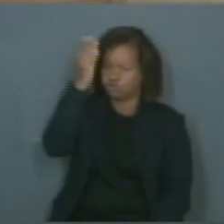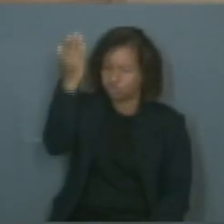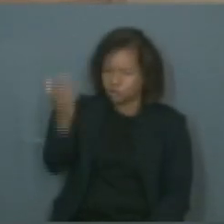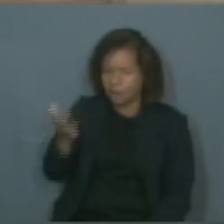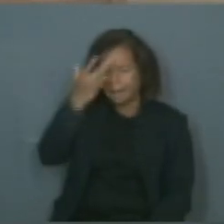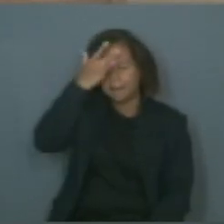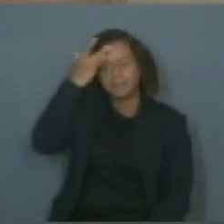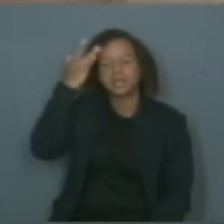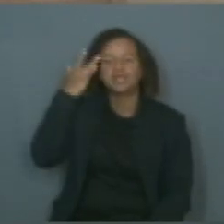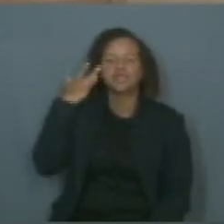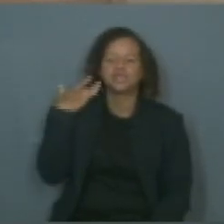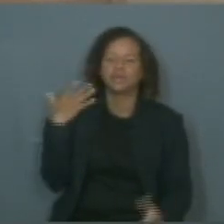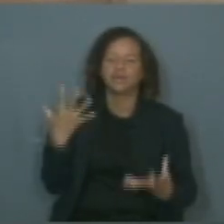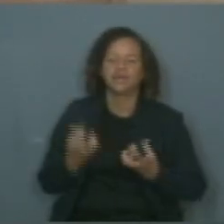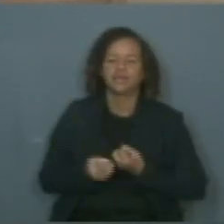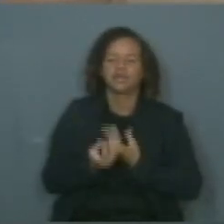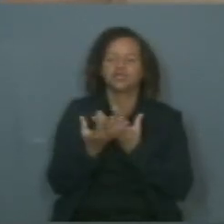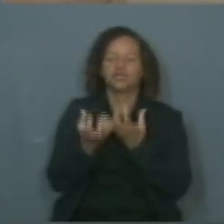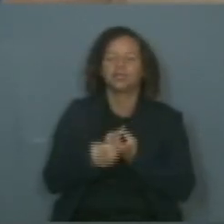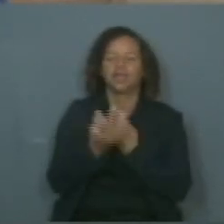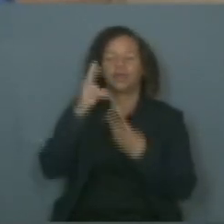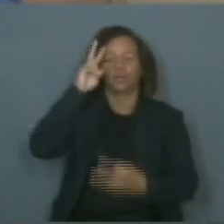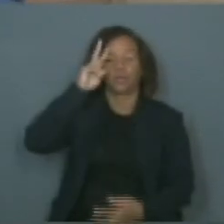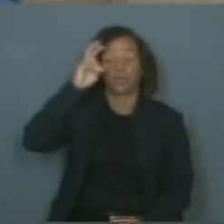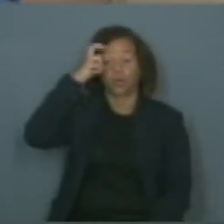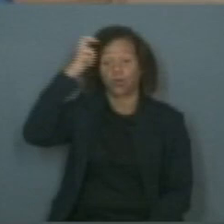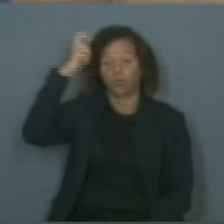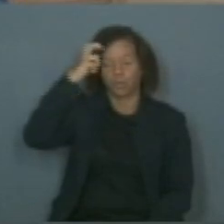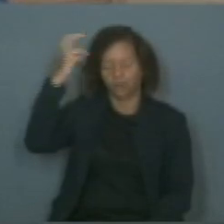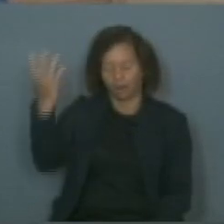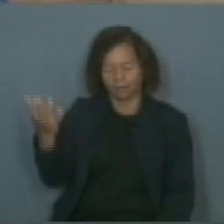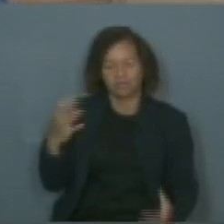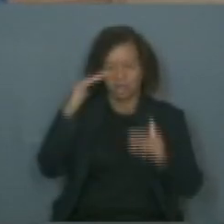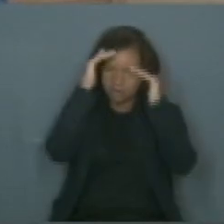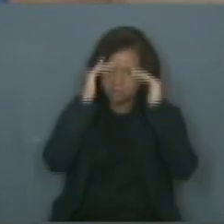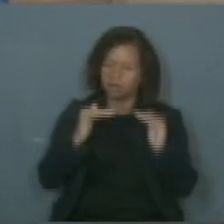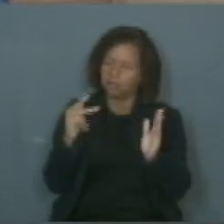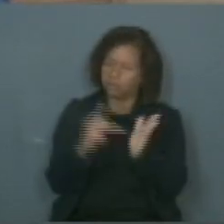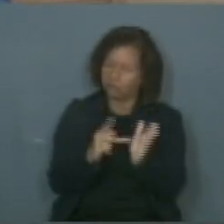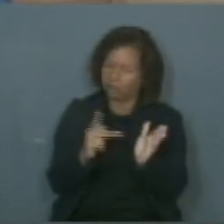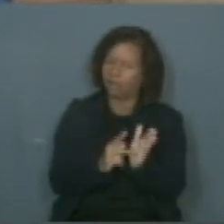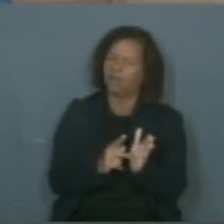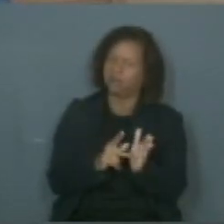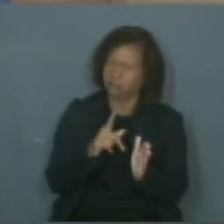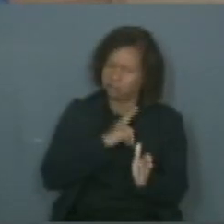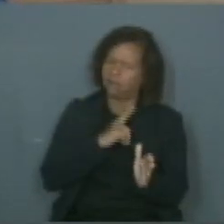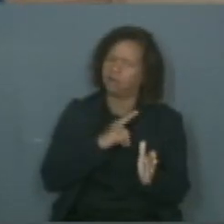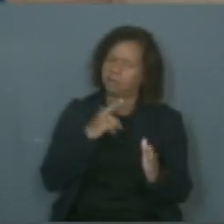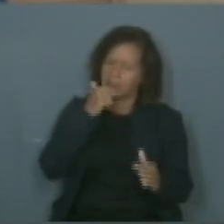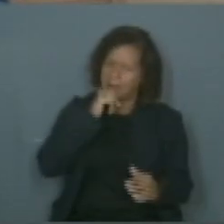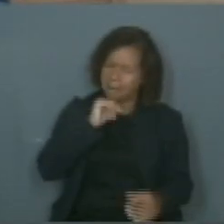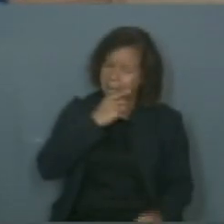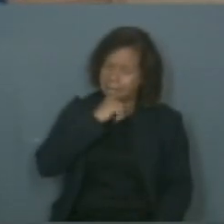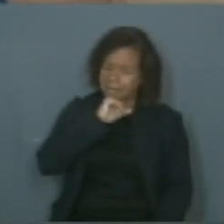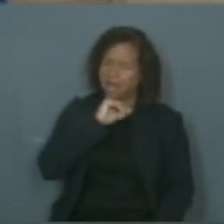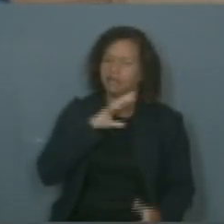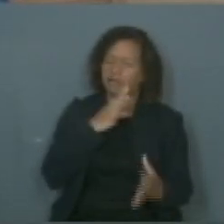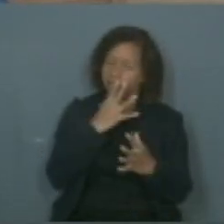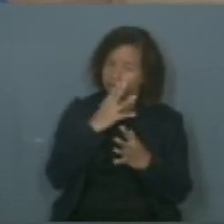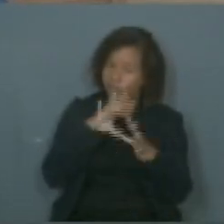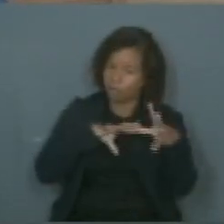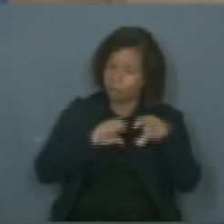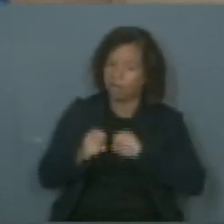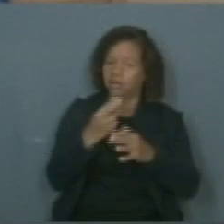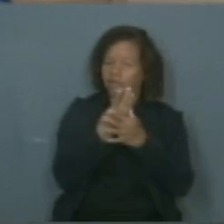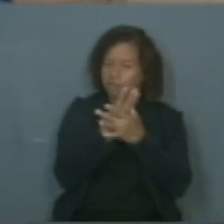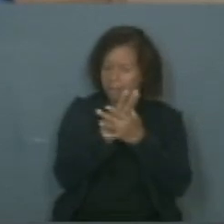senhora é uma pessoa que transpira cultura. Isso é muito respeitável, de verdade. Tenho meu pai formado na UFPE, minha tia